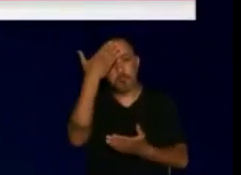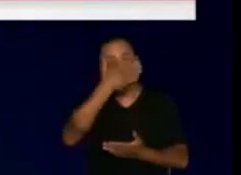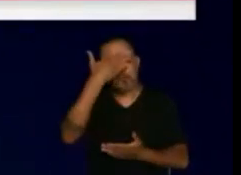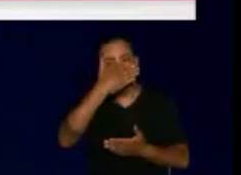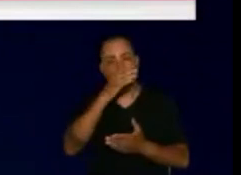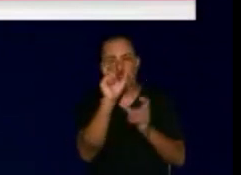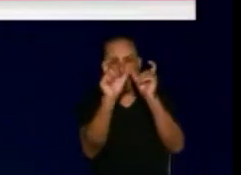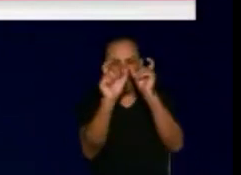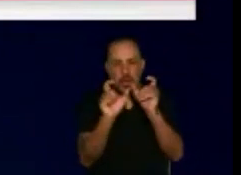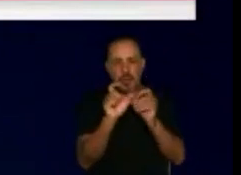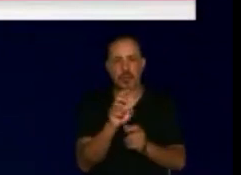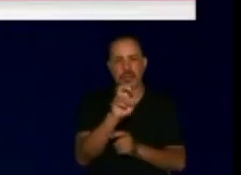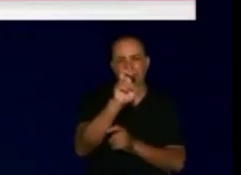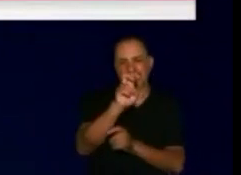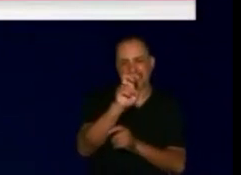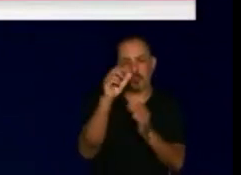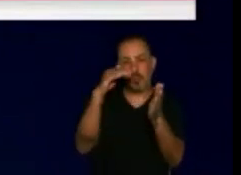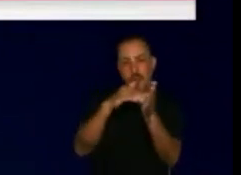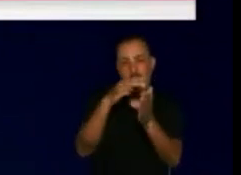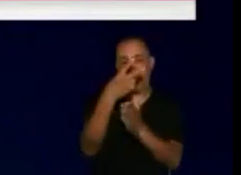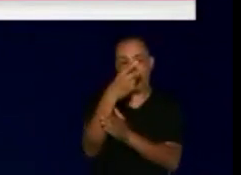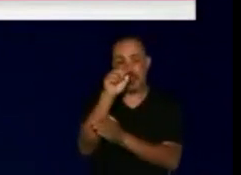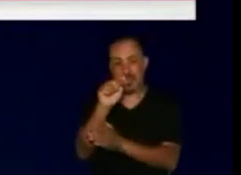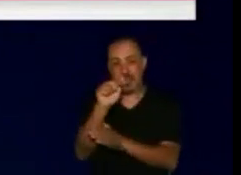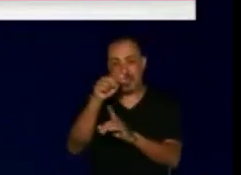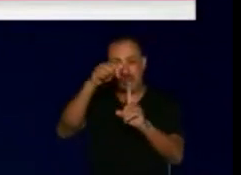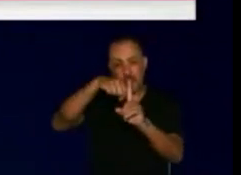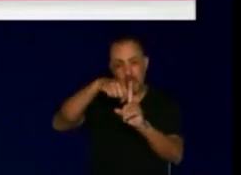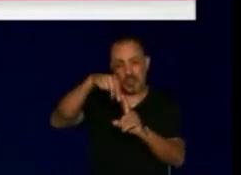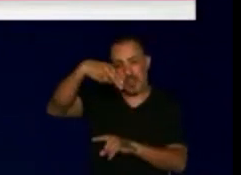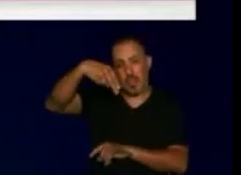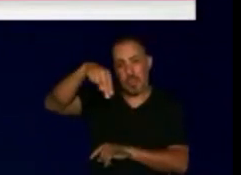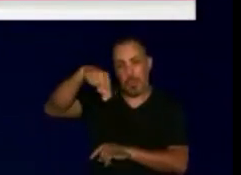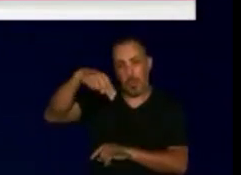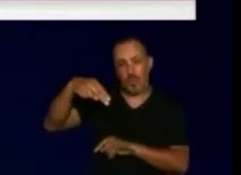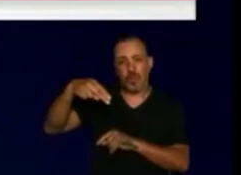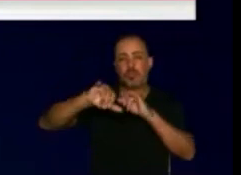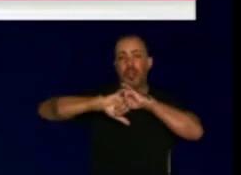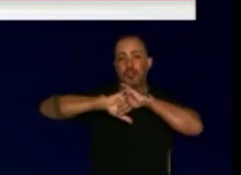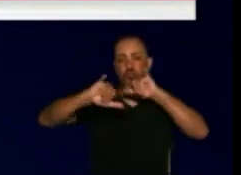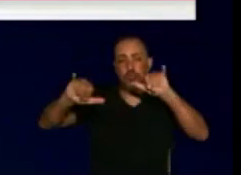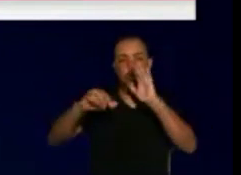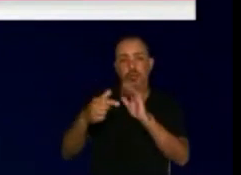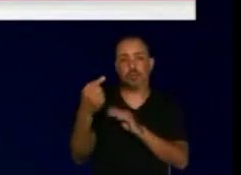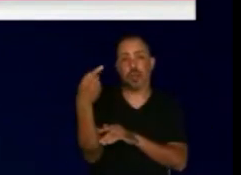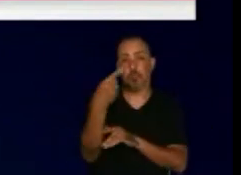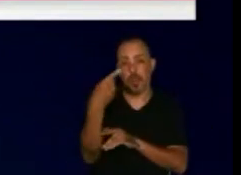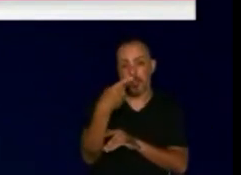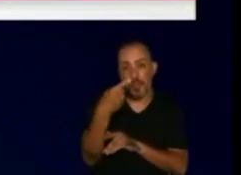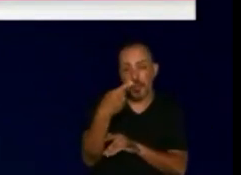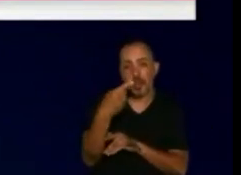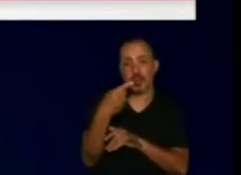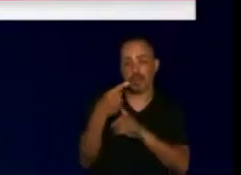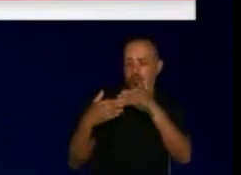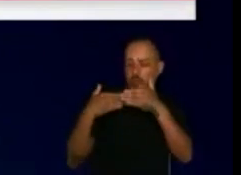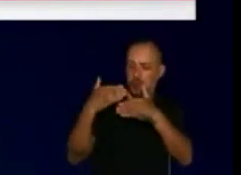Então, de 5 a 27 de novembro, que é o momento da definição, da divulgação da primeira fase de inscrições,